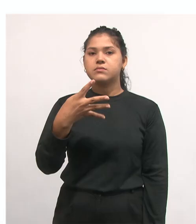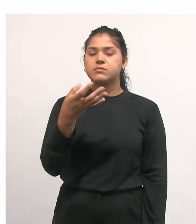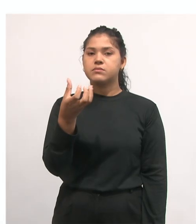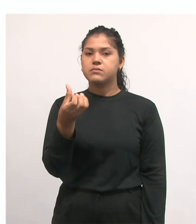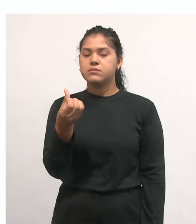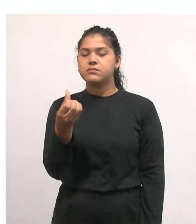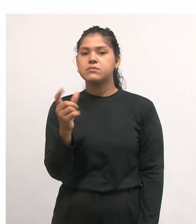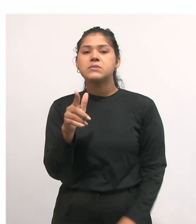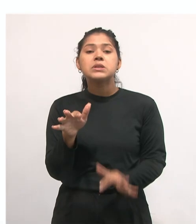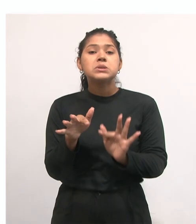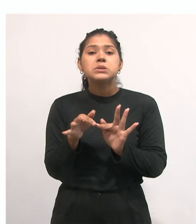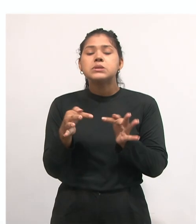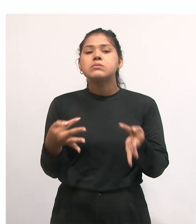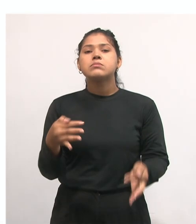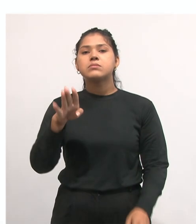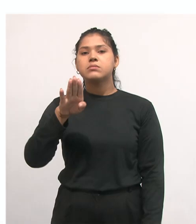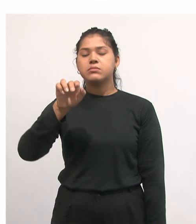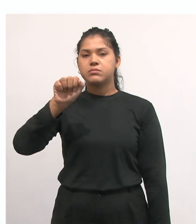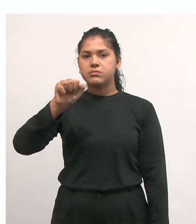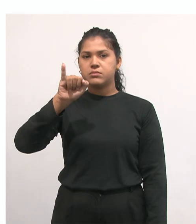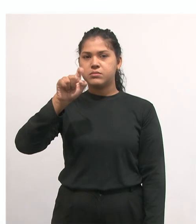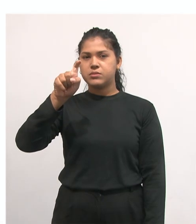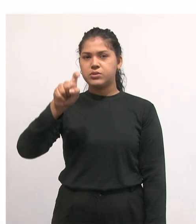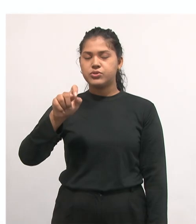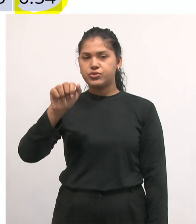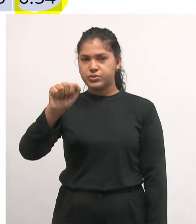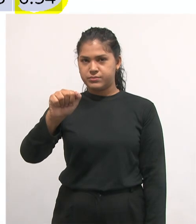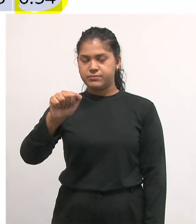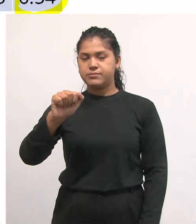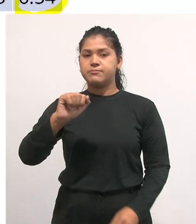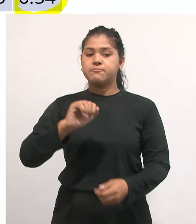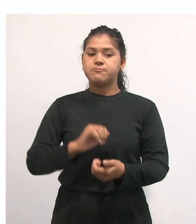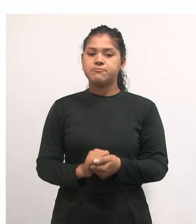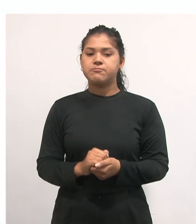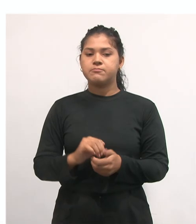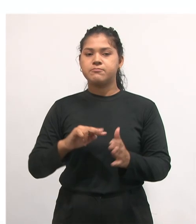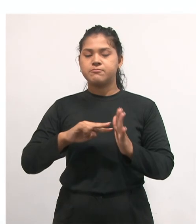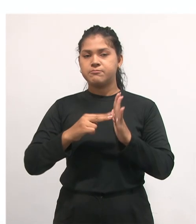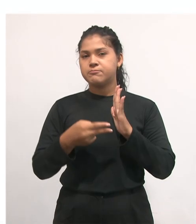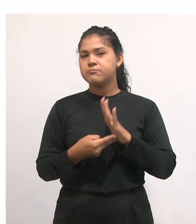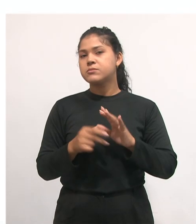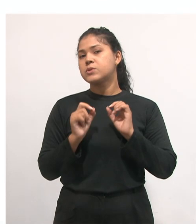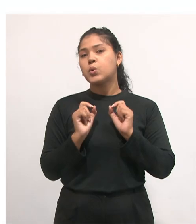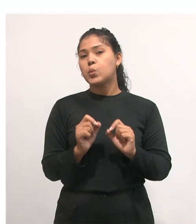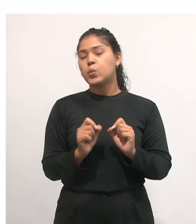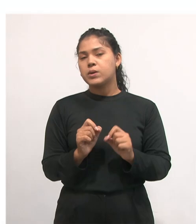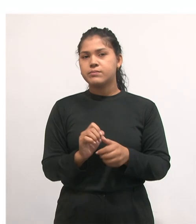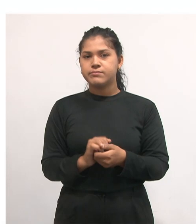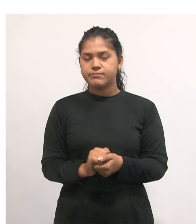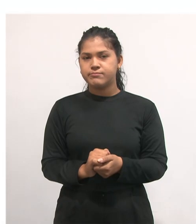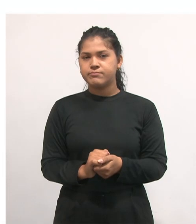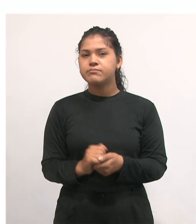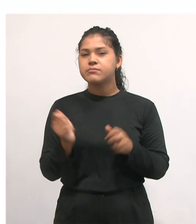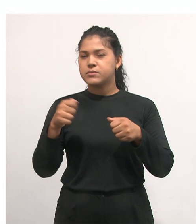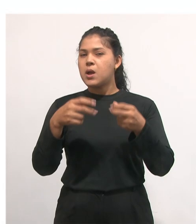correlação baixa, né? Muito baixa. Então significa, opa, para frente. Observe aqui, ó, que a reta é